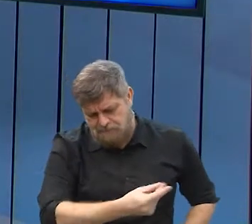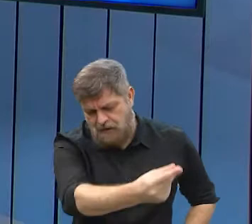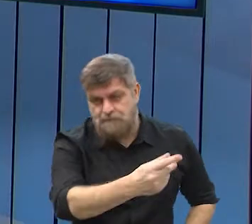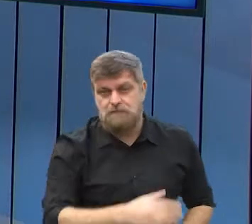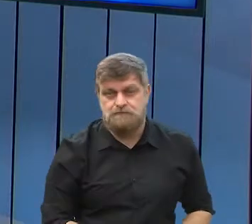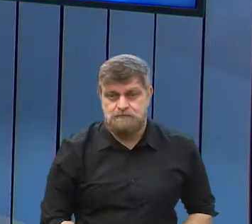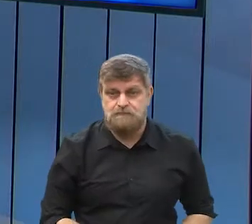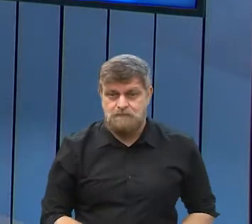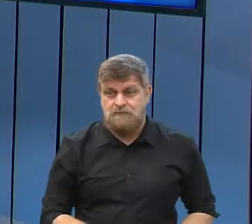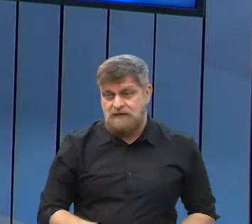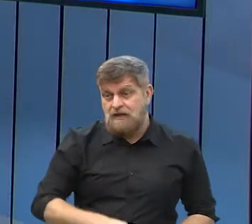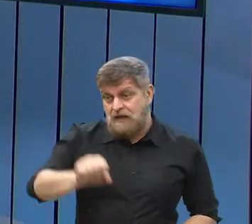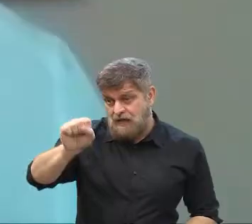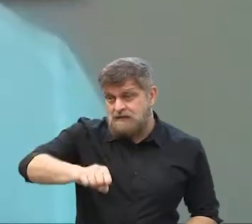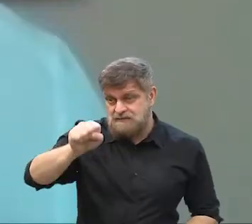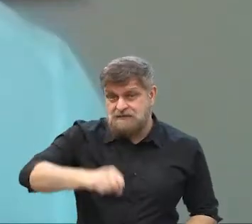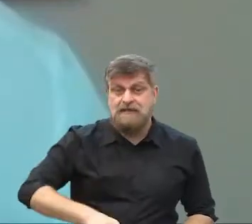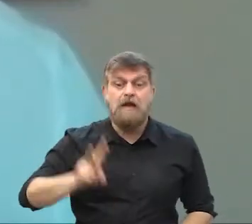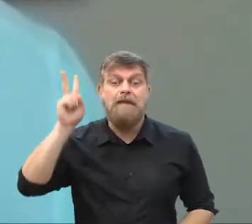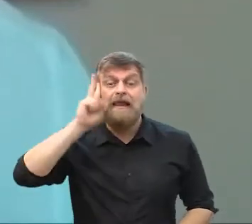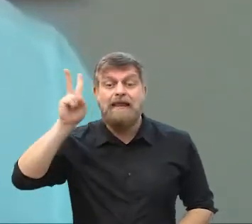Exatamente. É um memorial, né,